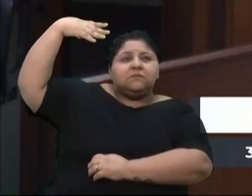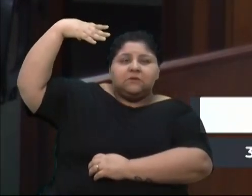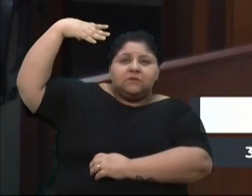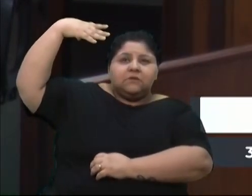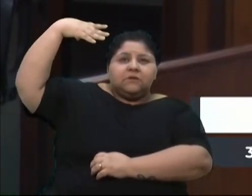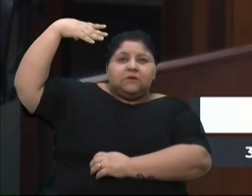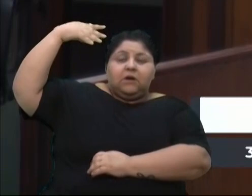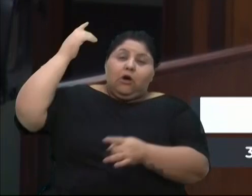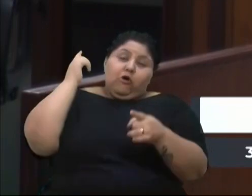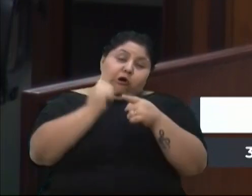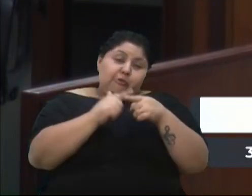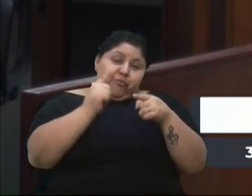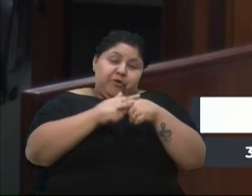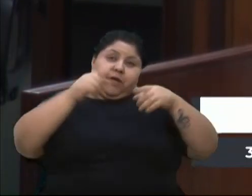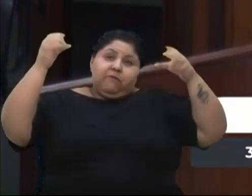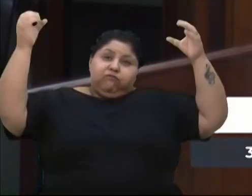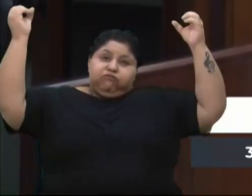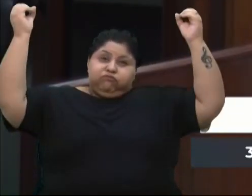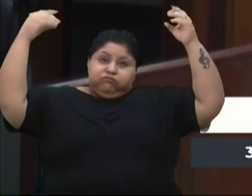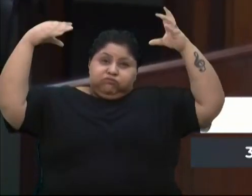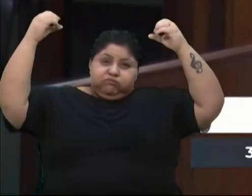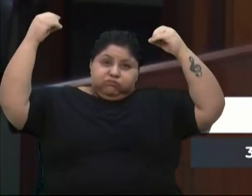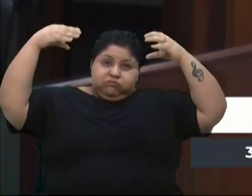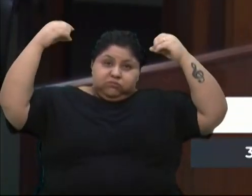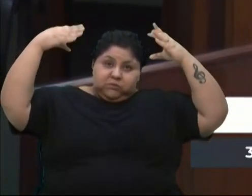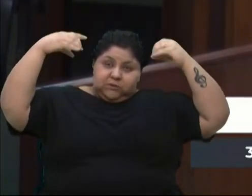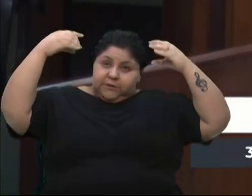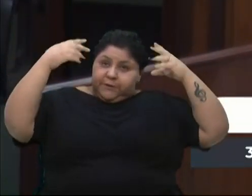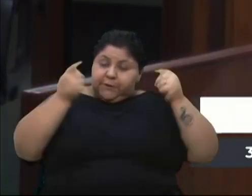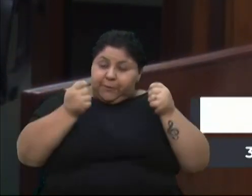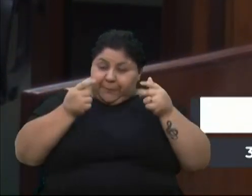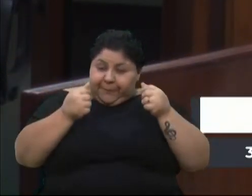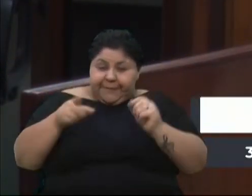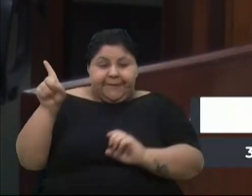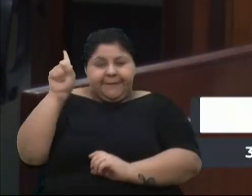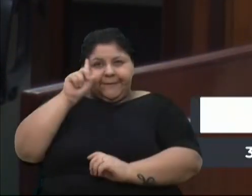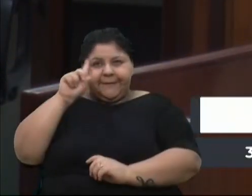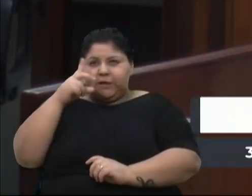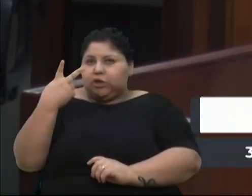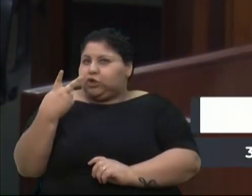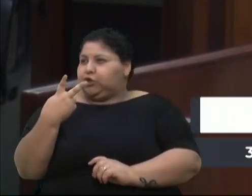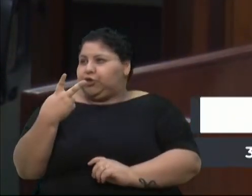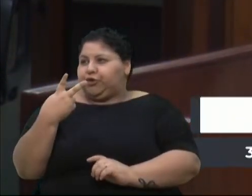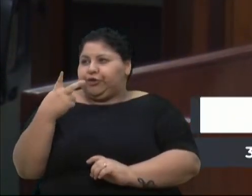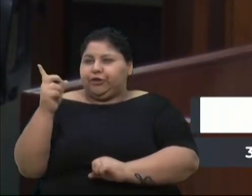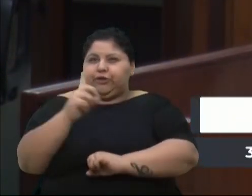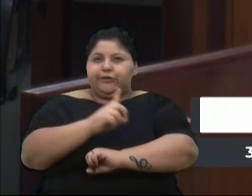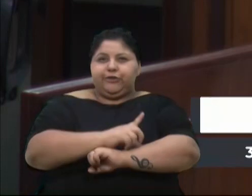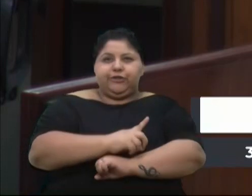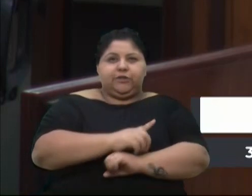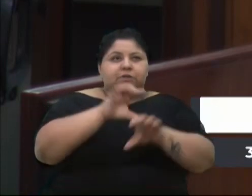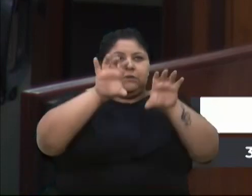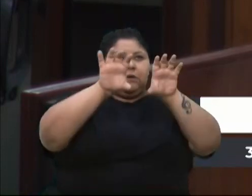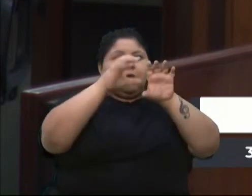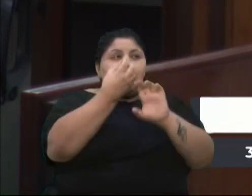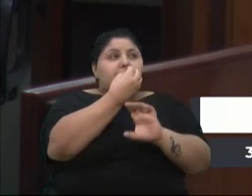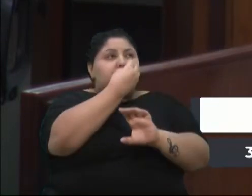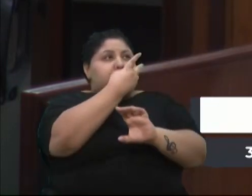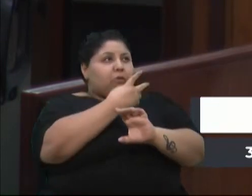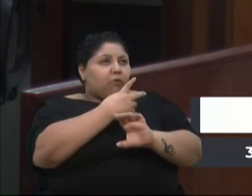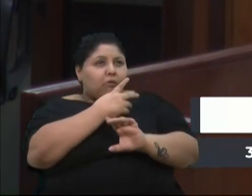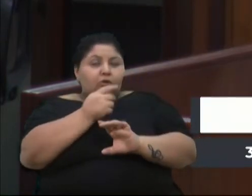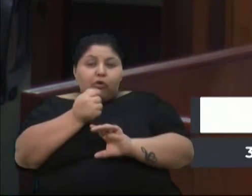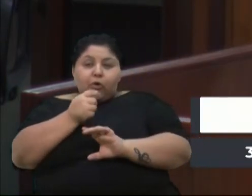grandes chuvas, devido que chove quase todo dia, é 2 dias de tempo bom, um dia de tempo bom, e 4, 5